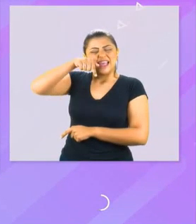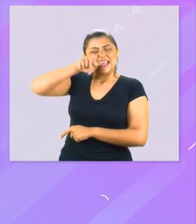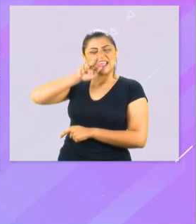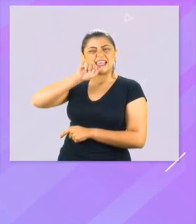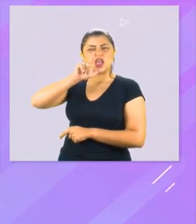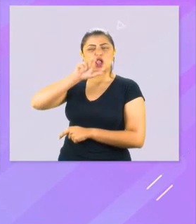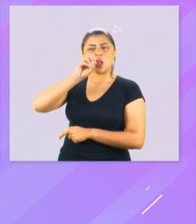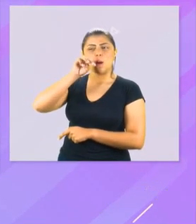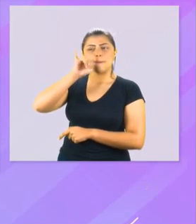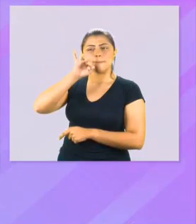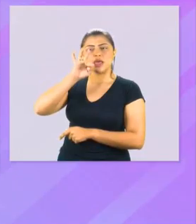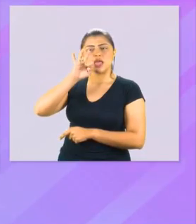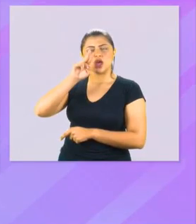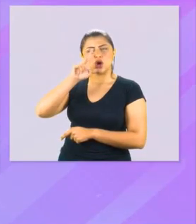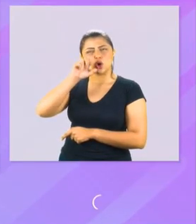quilomicrons, que nós falaremos